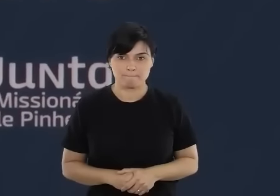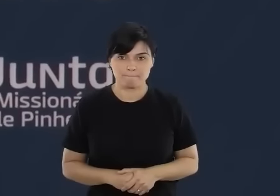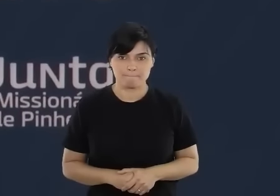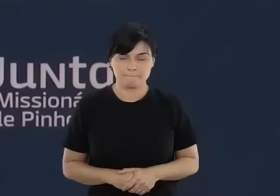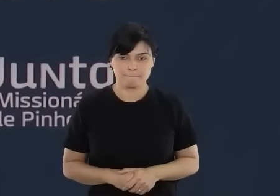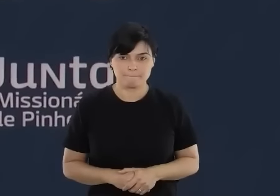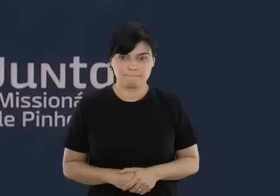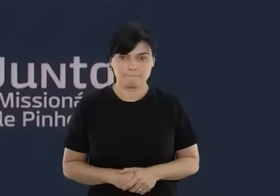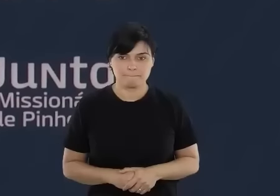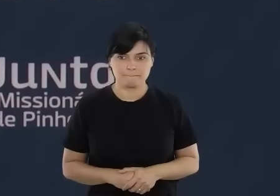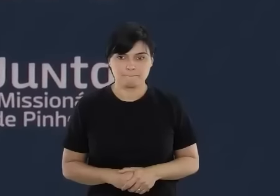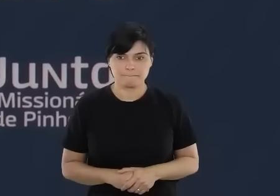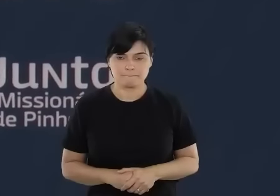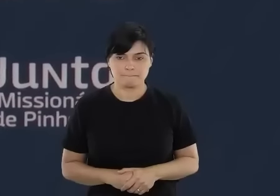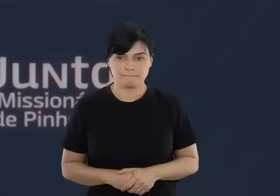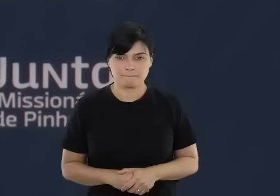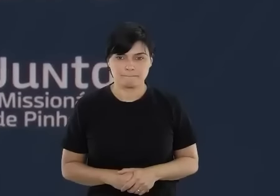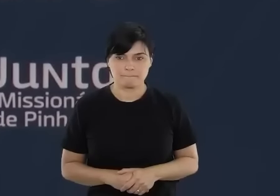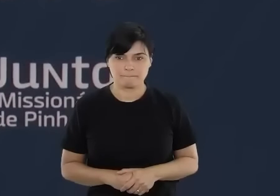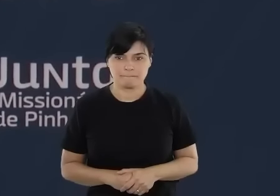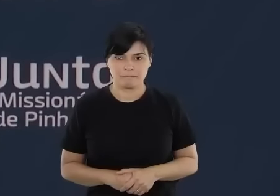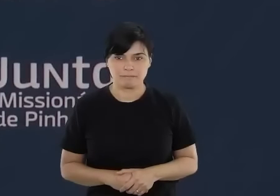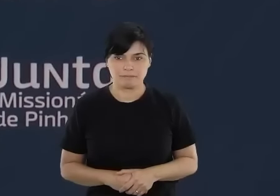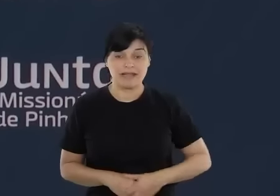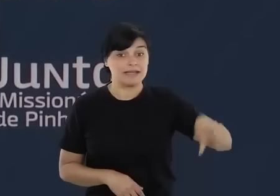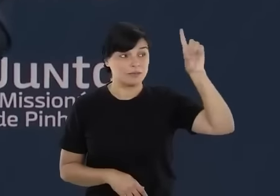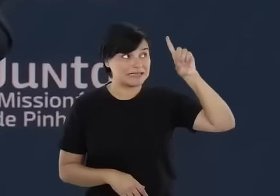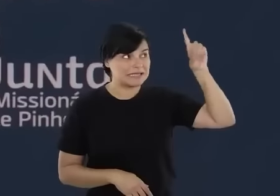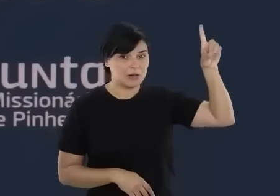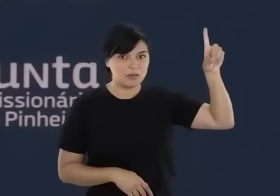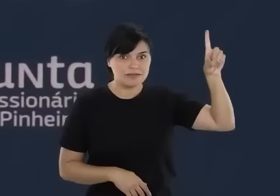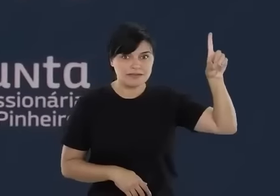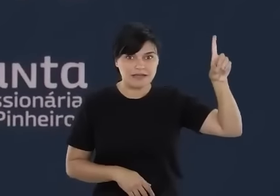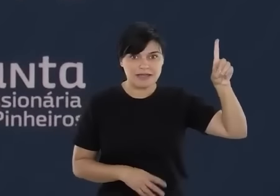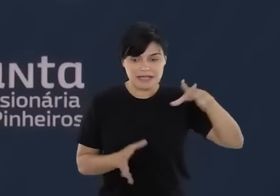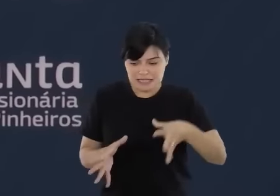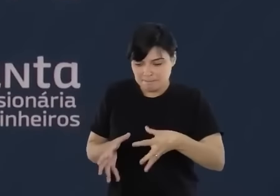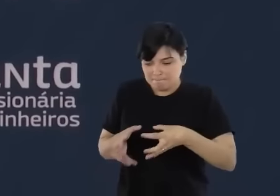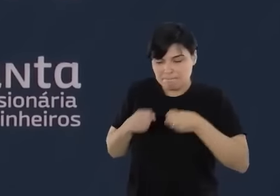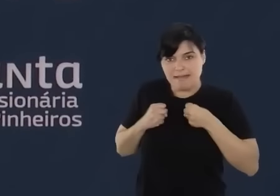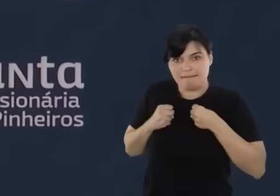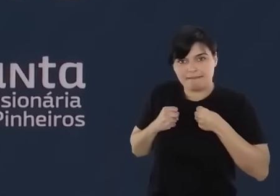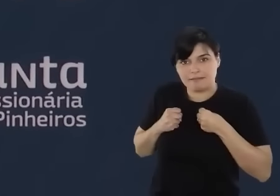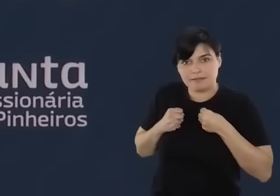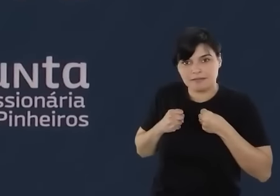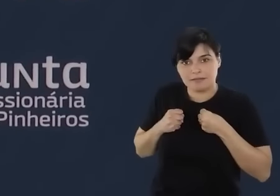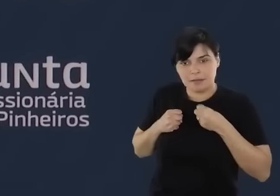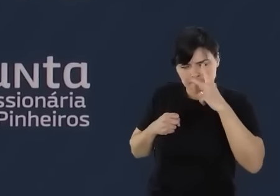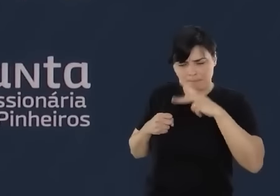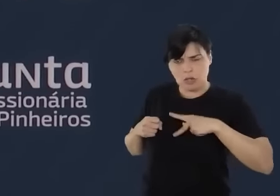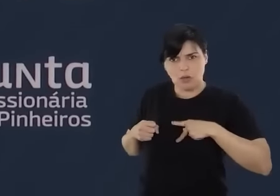si o status indisputável de ser o senhor temos